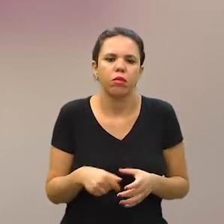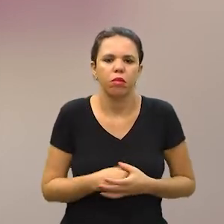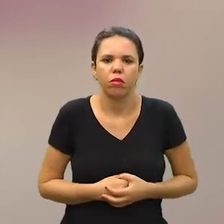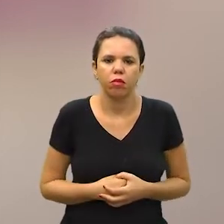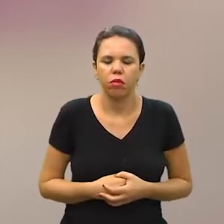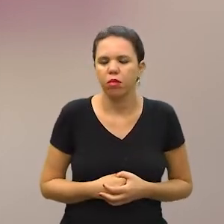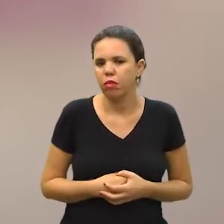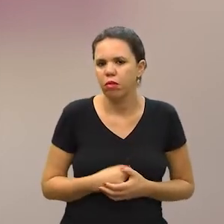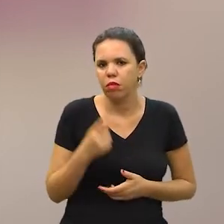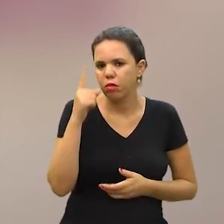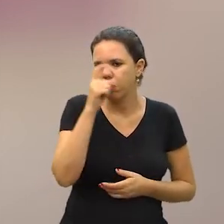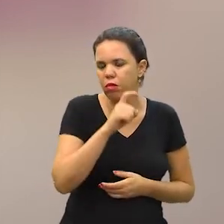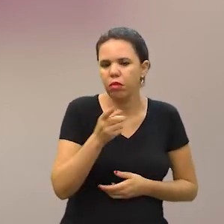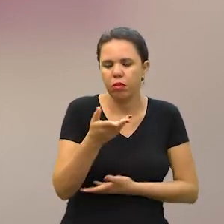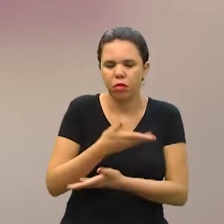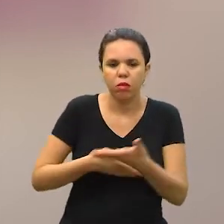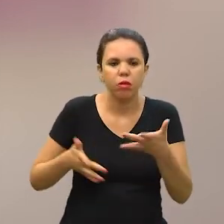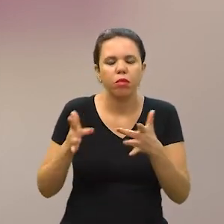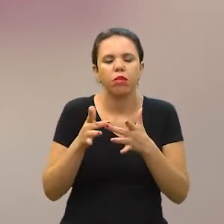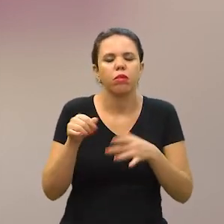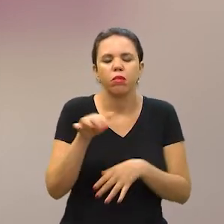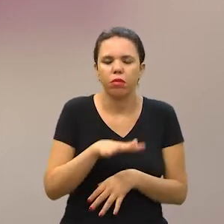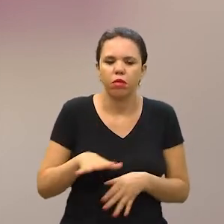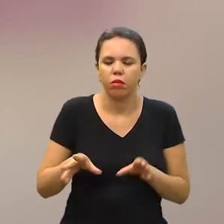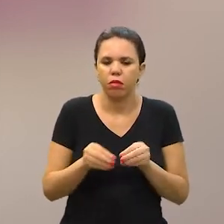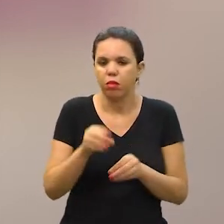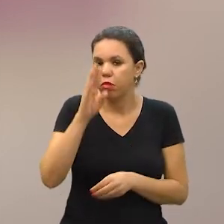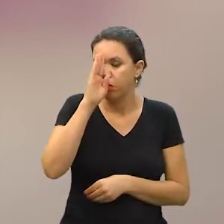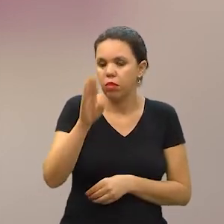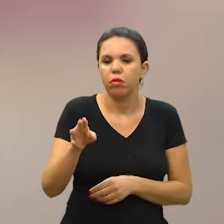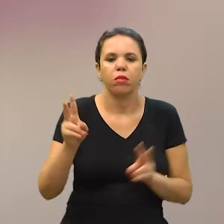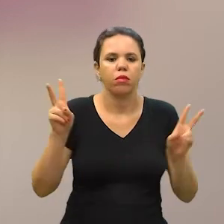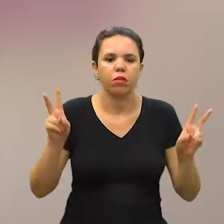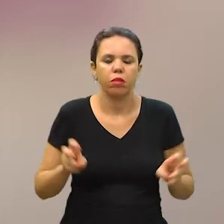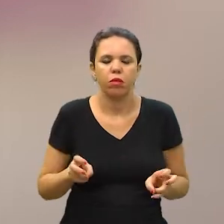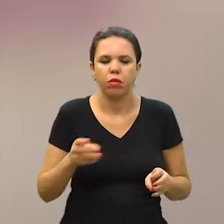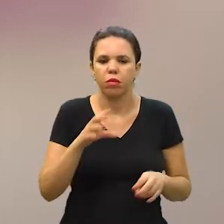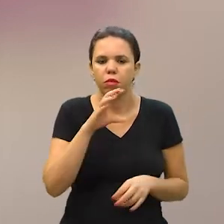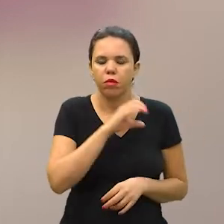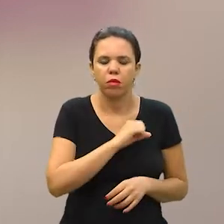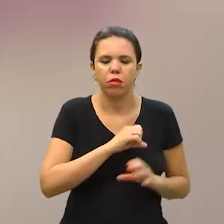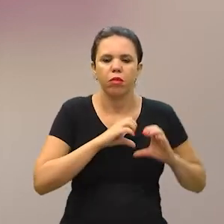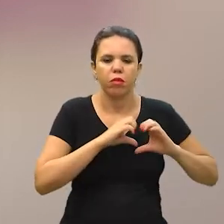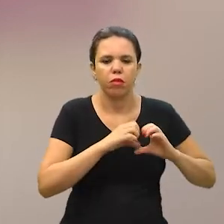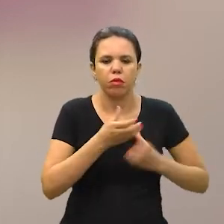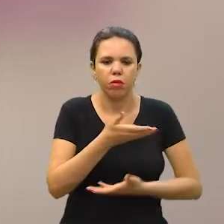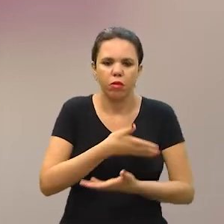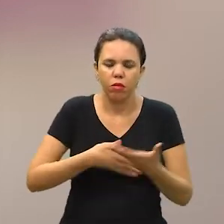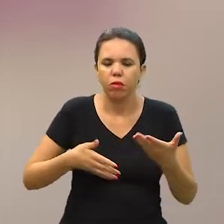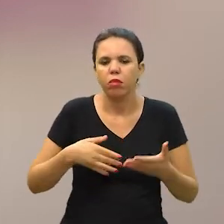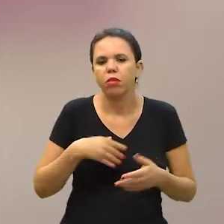nisso, muita dificuldade nos relacionamentos no geral, principalmente relacionamentos amorosos, porque são pessoas mais impulsivas, então são